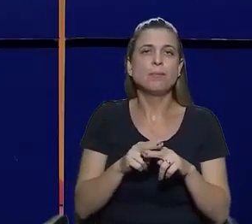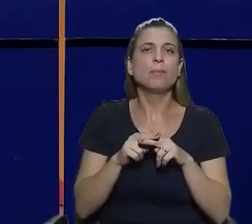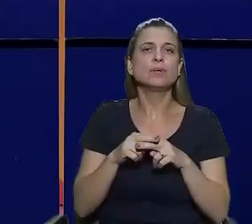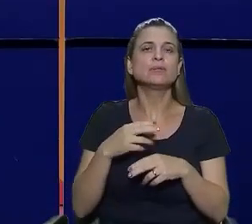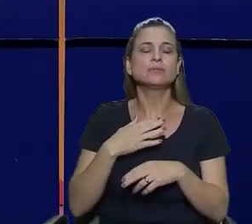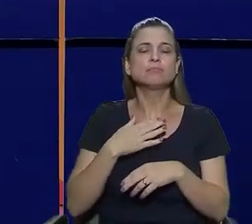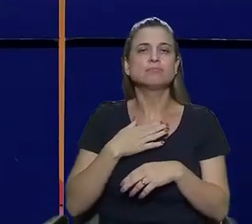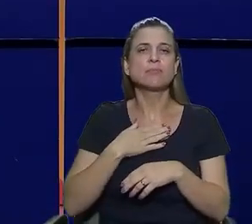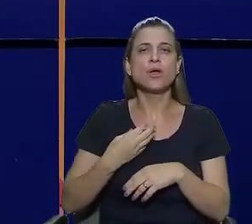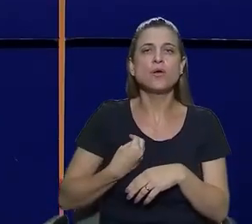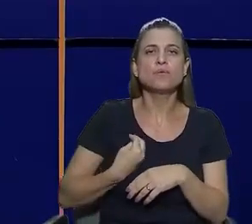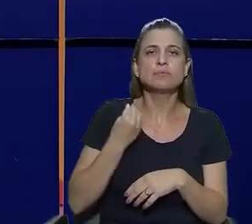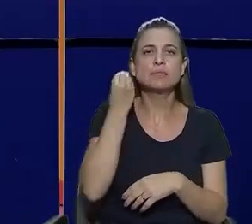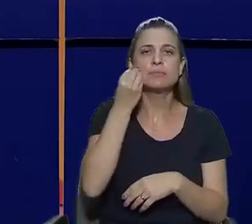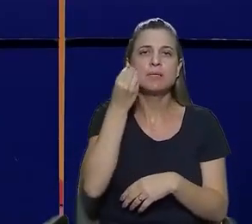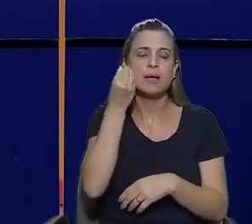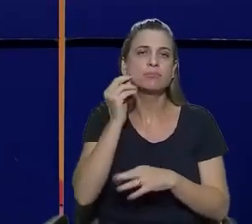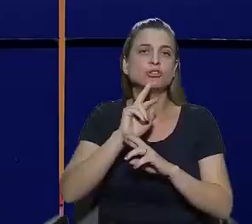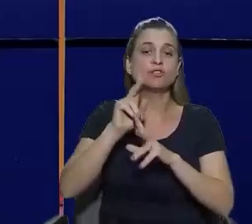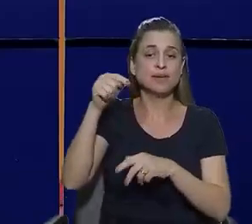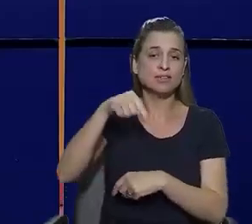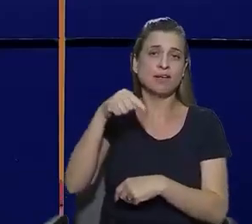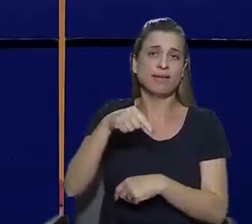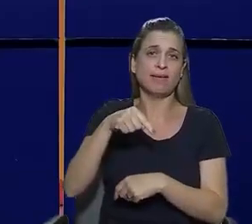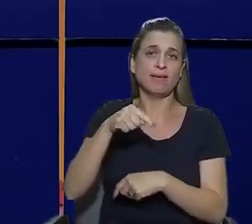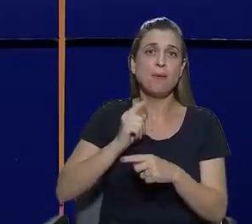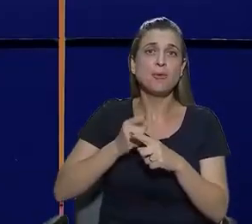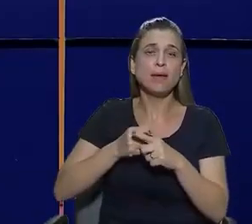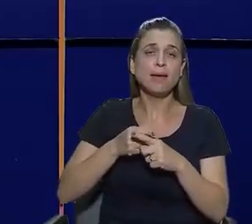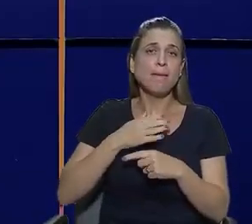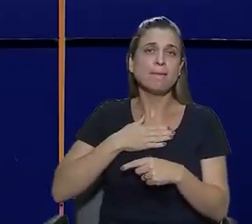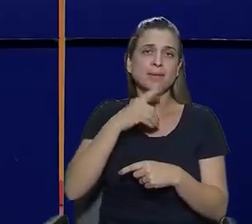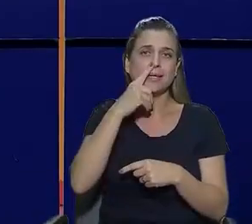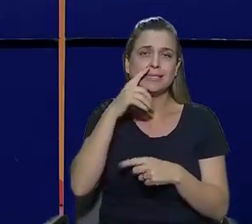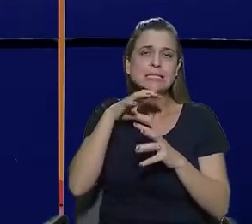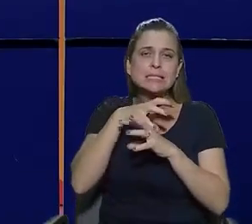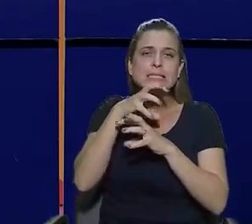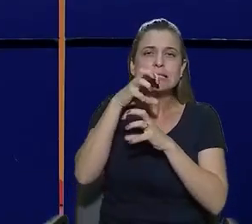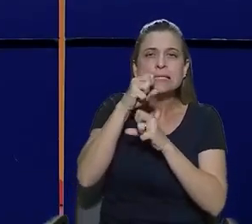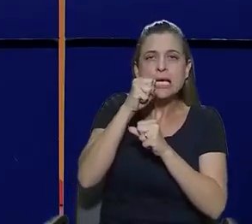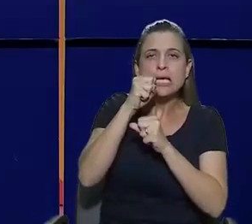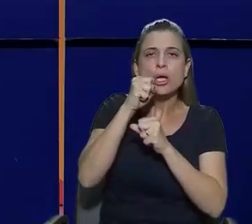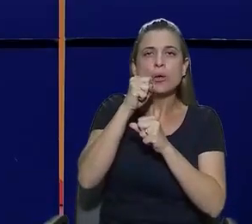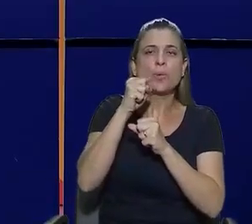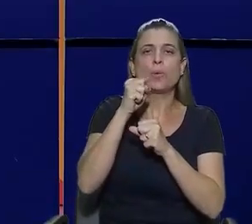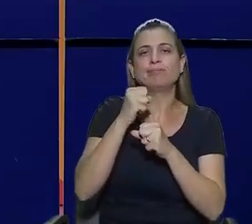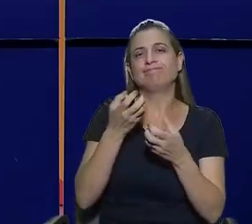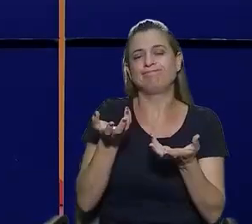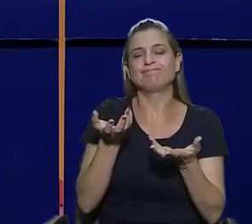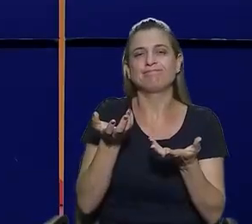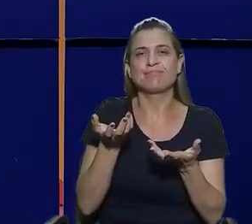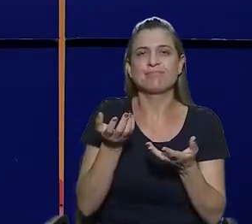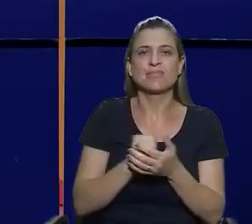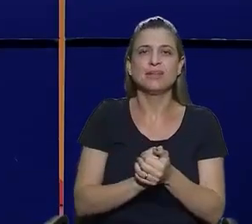estou experimentando até algo muito diferente aqui, porque eu estou com o nariz extremamente seco, porque eu estou com saudade, eu sou meio peixe, né,